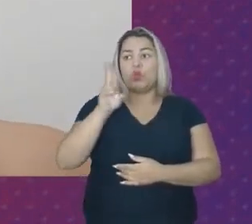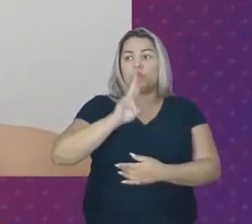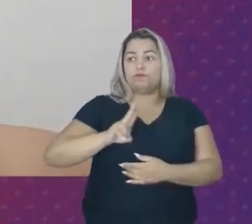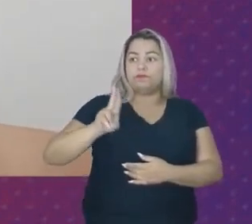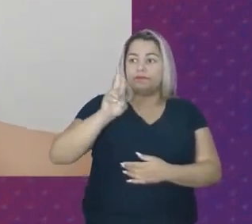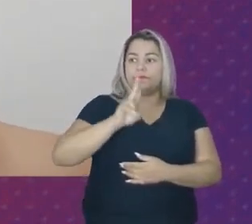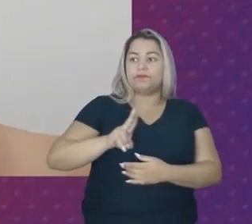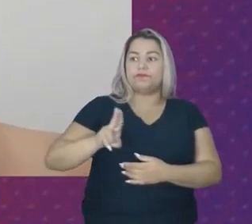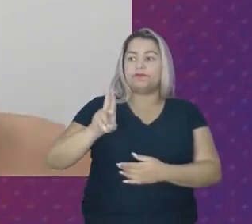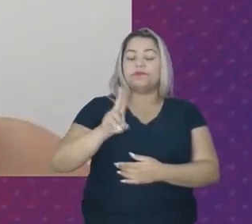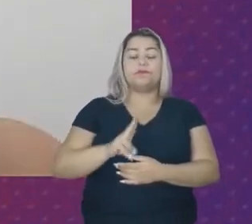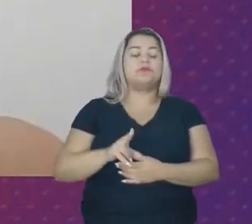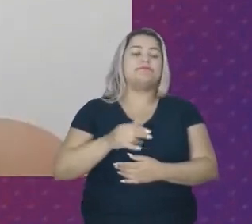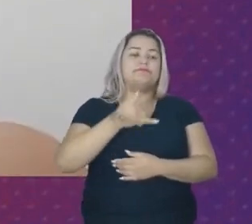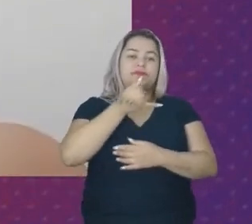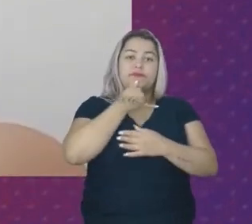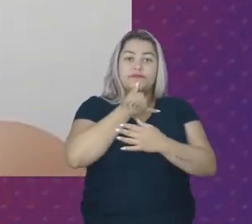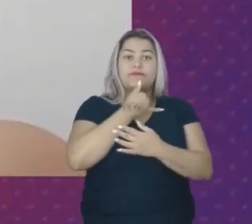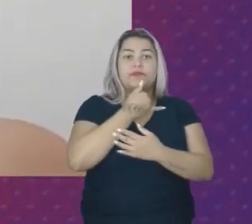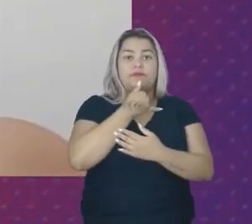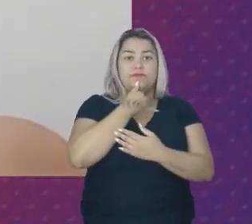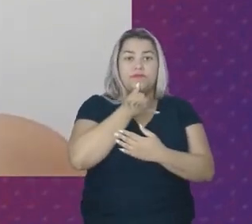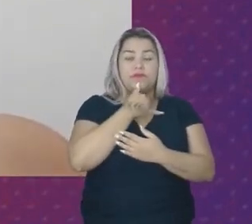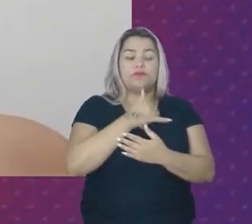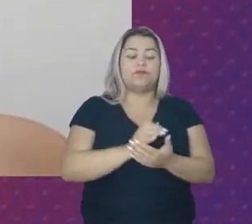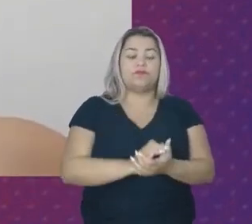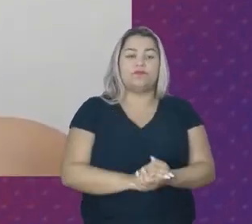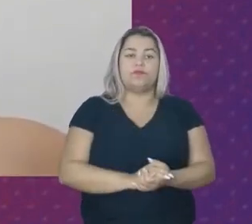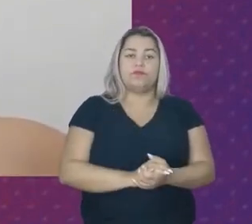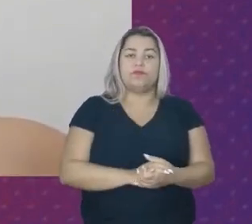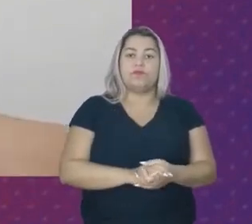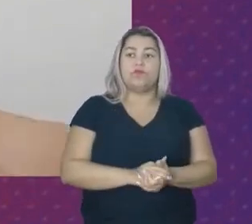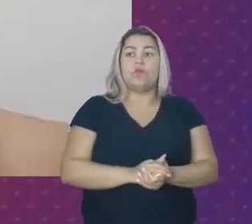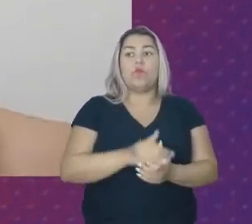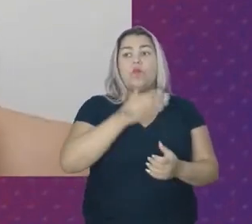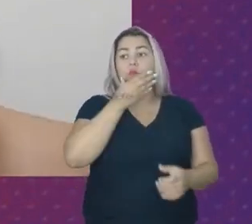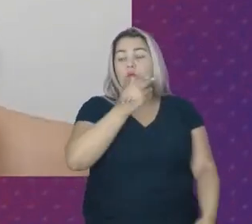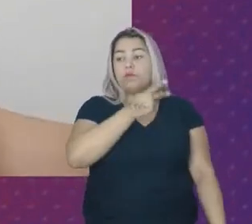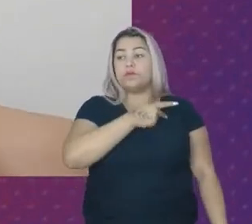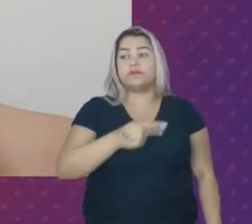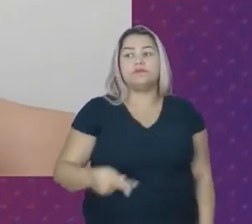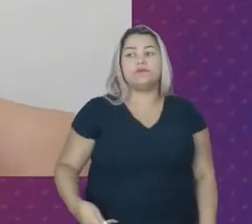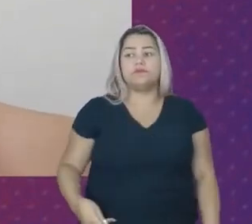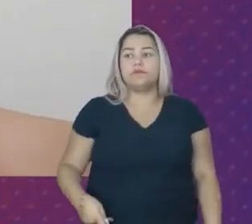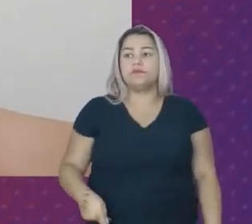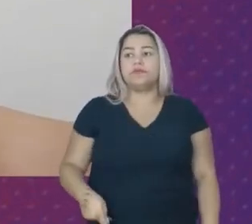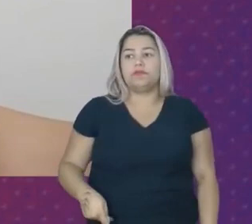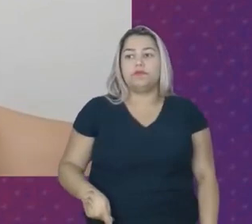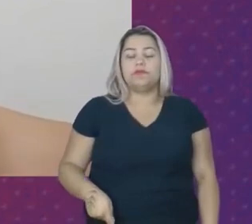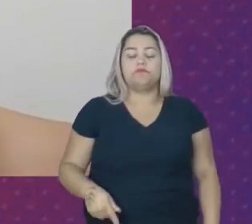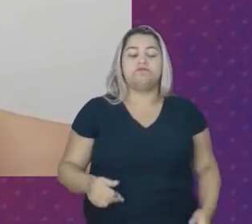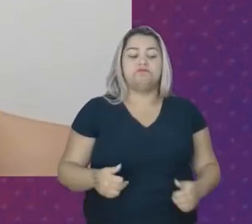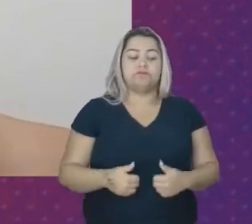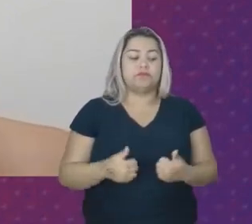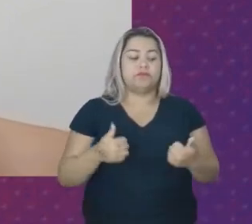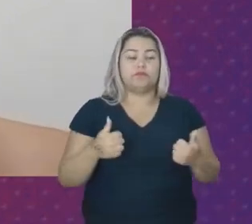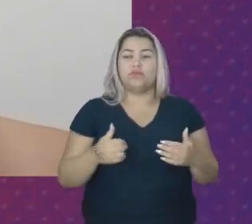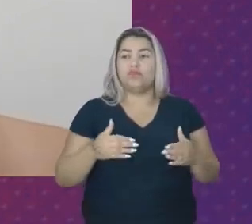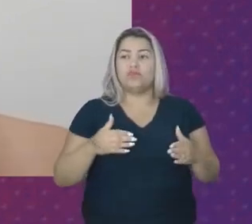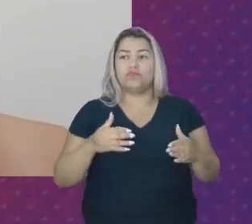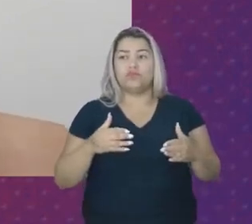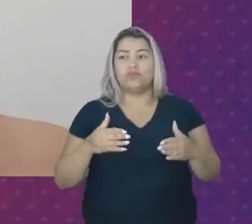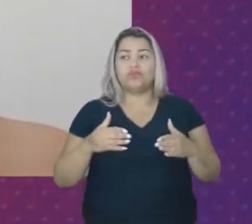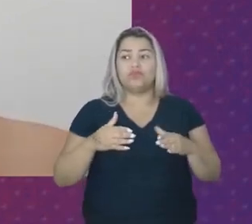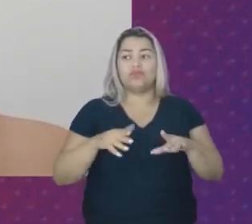Lula, e infelizmente o presidente inominável anterior também utilizou muito isso,